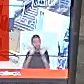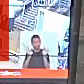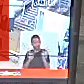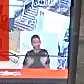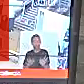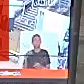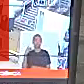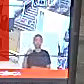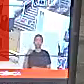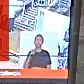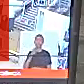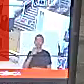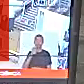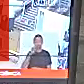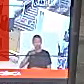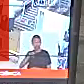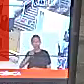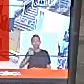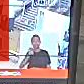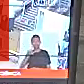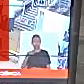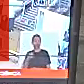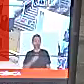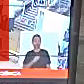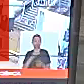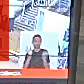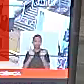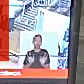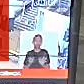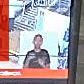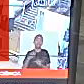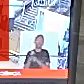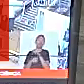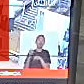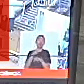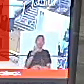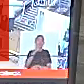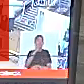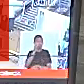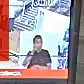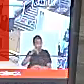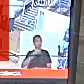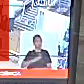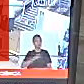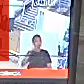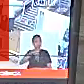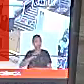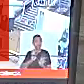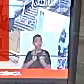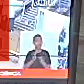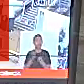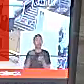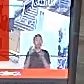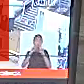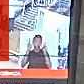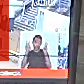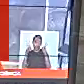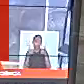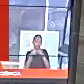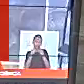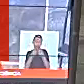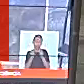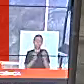Endel, que estivemos aqui em 2019, né, falando sobre acessibilidade nos transportes e conseguimos que